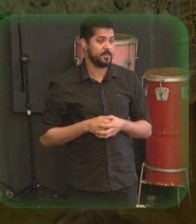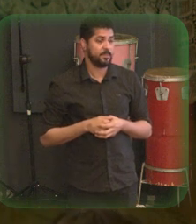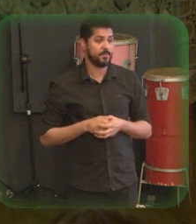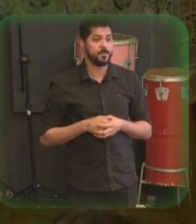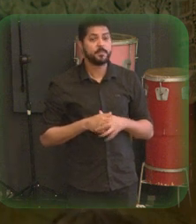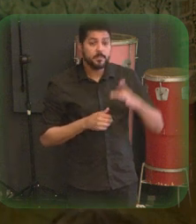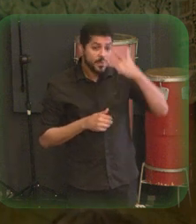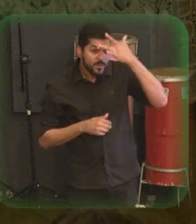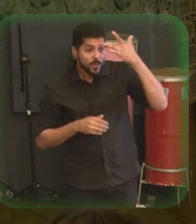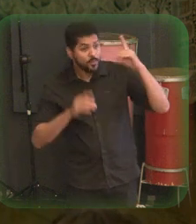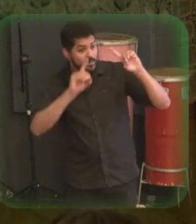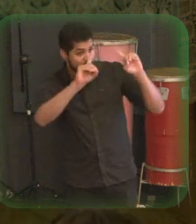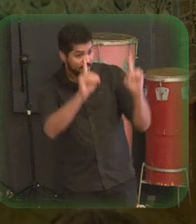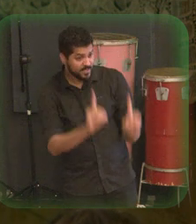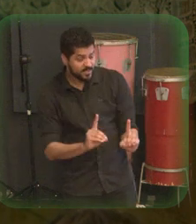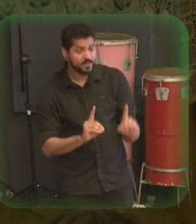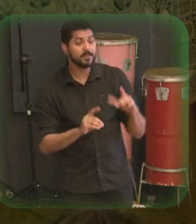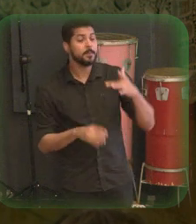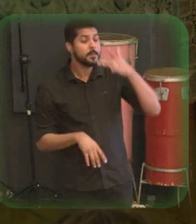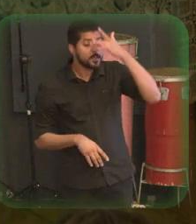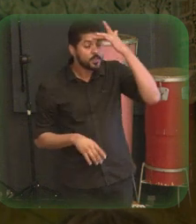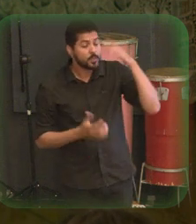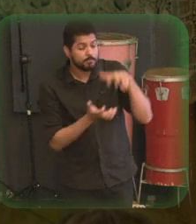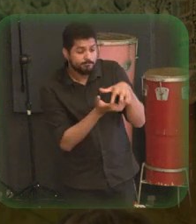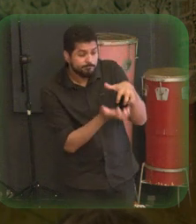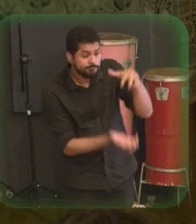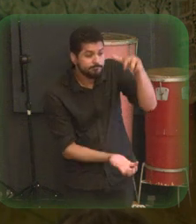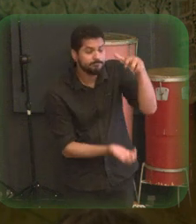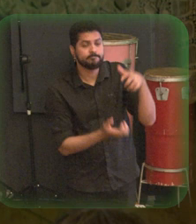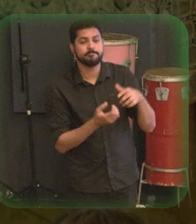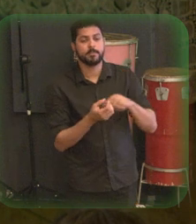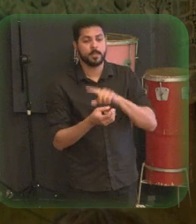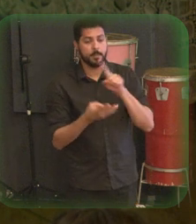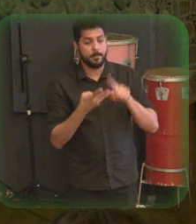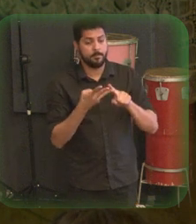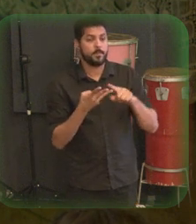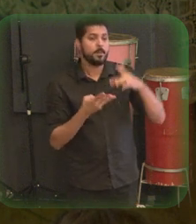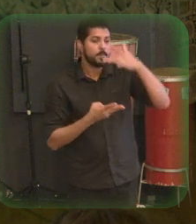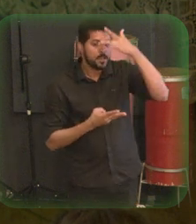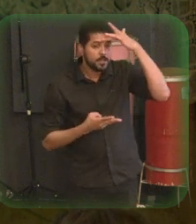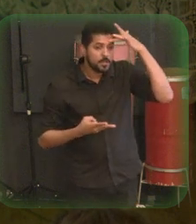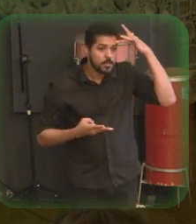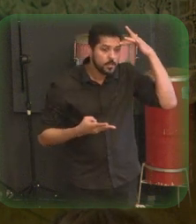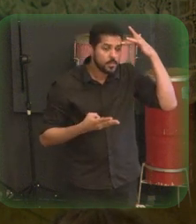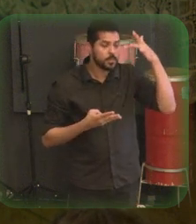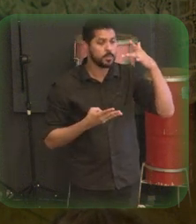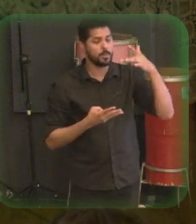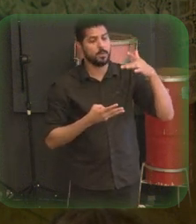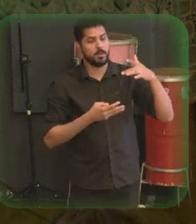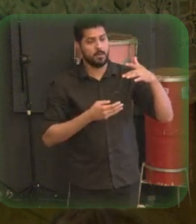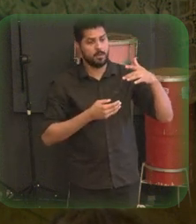pessoas com deficiência, pessoas idosas, pessoas em situação de rua,